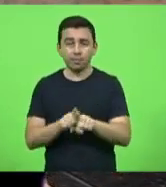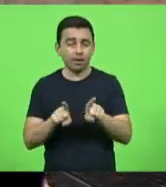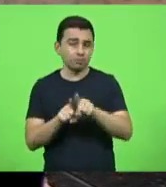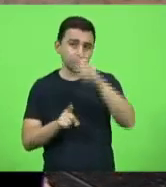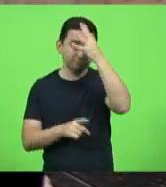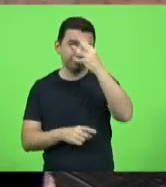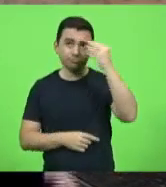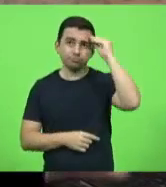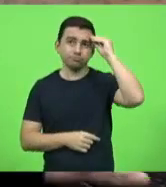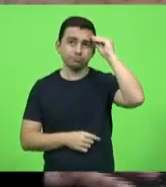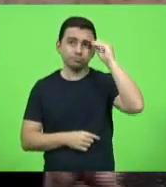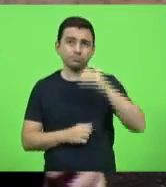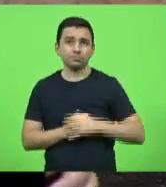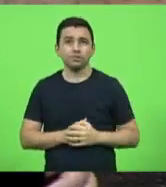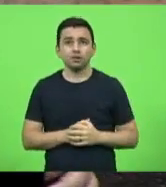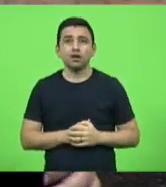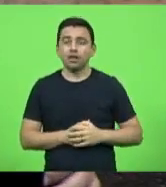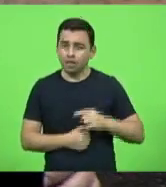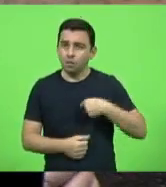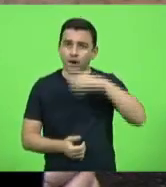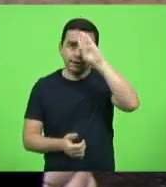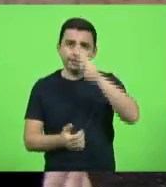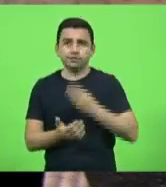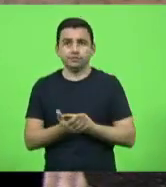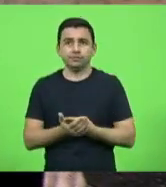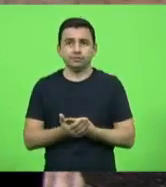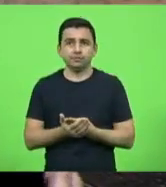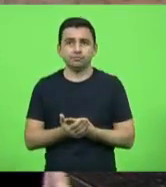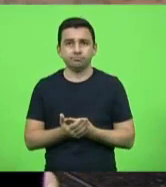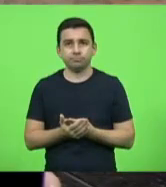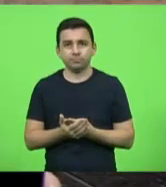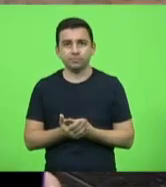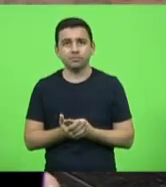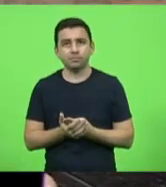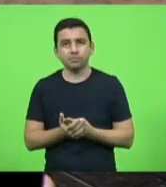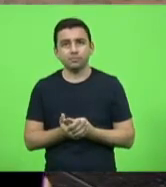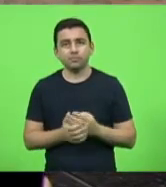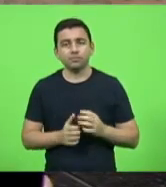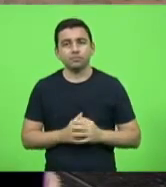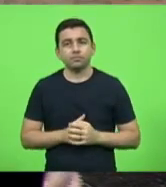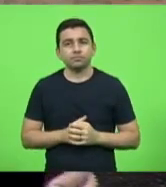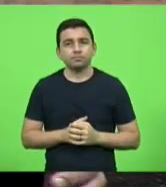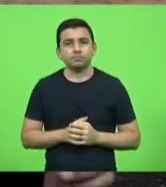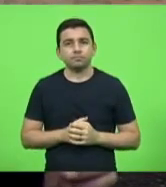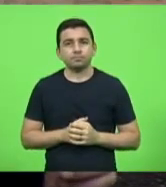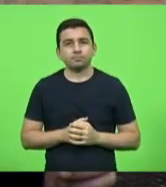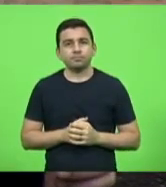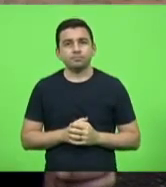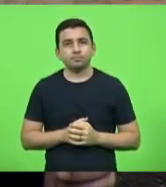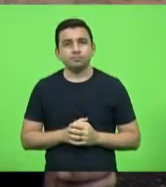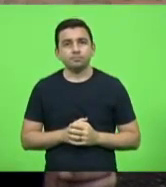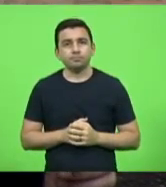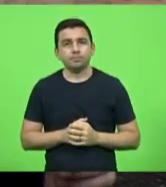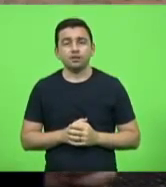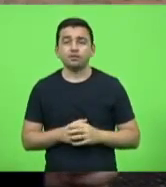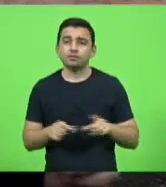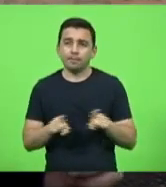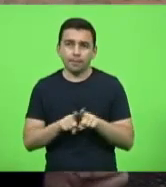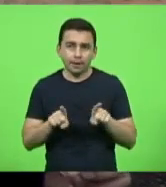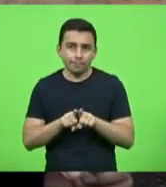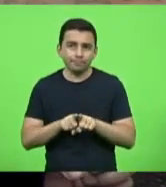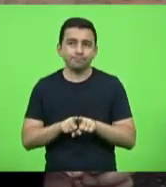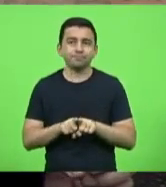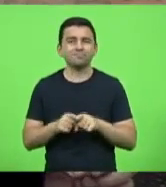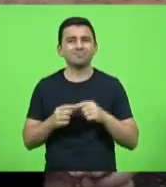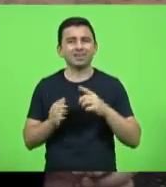né? Eu acredito que não, né? Quero acreditar que não. Em relação ao regimento, também falar